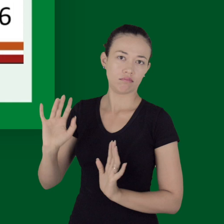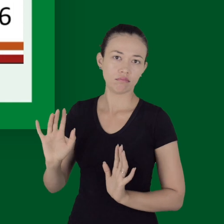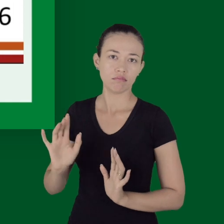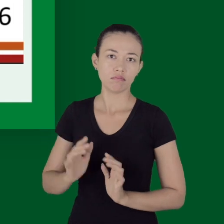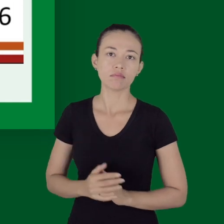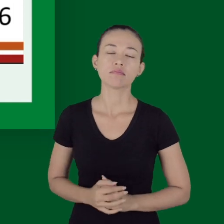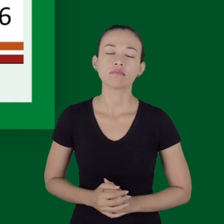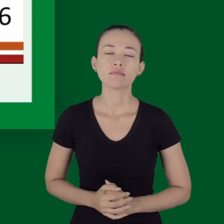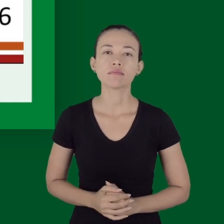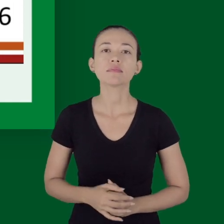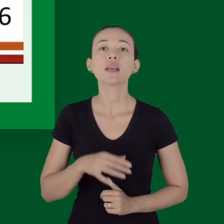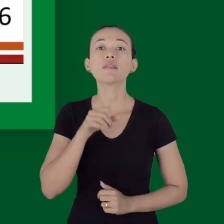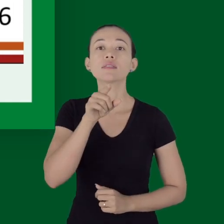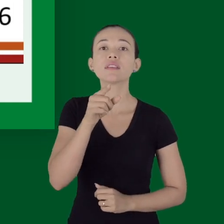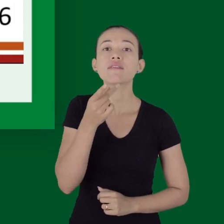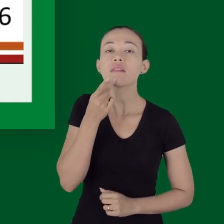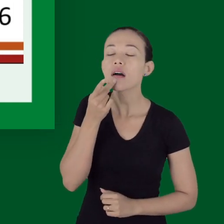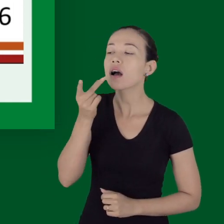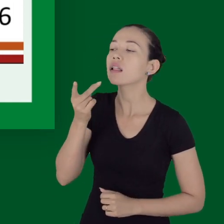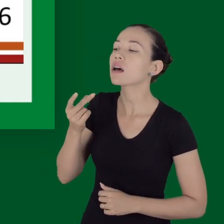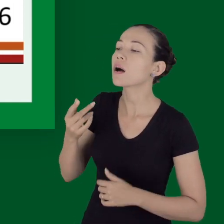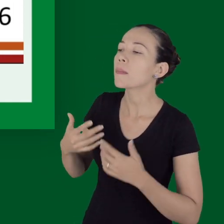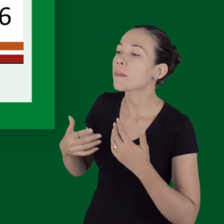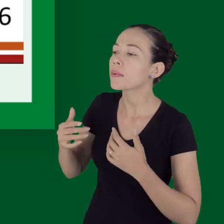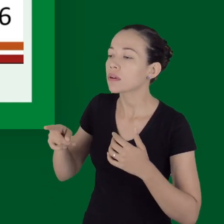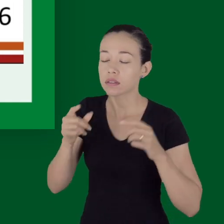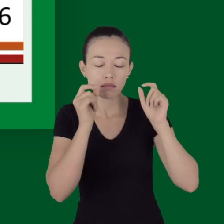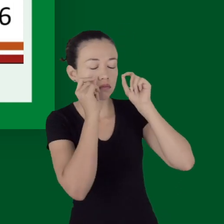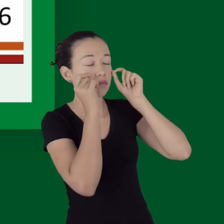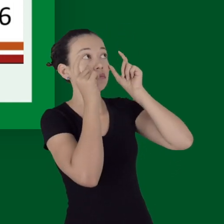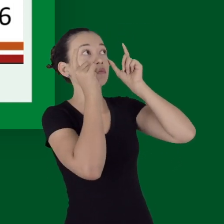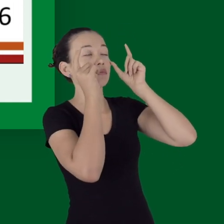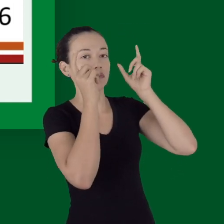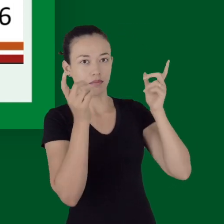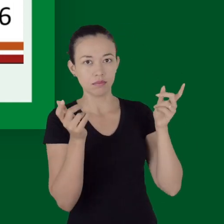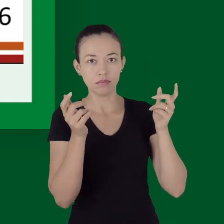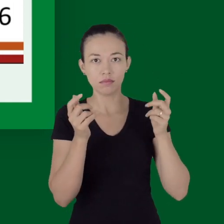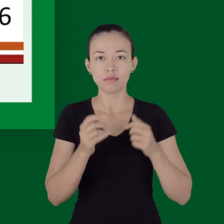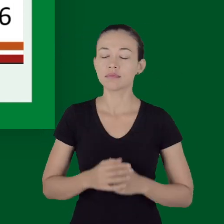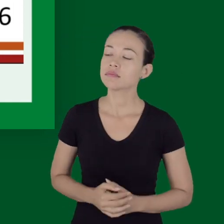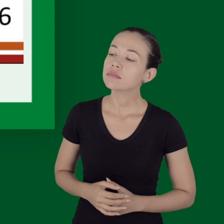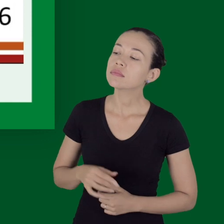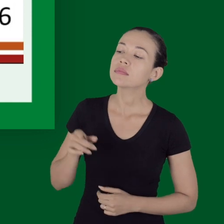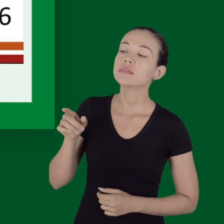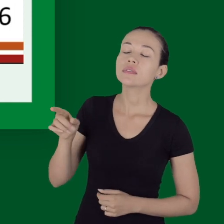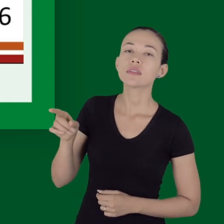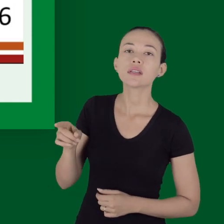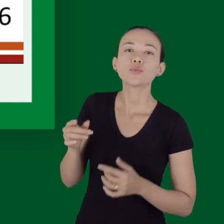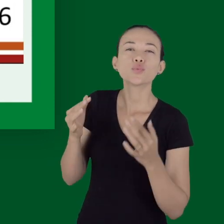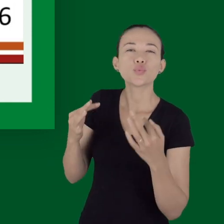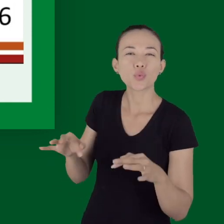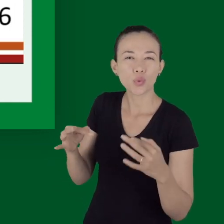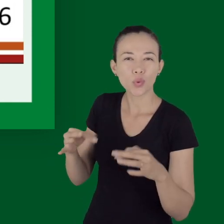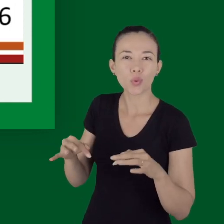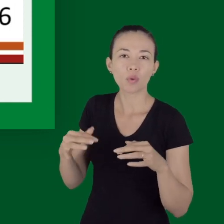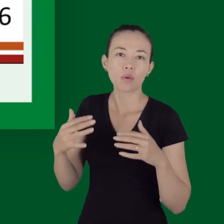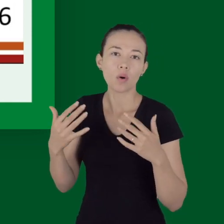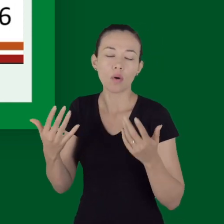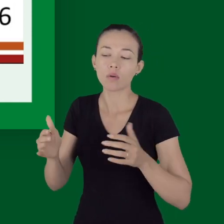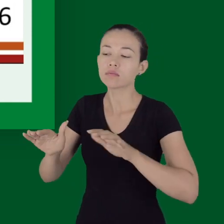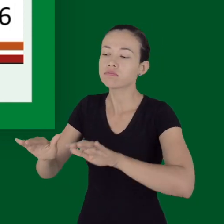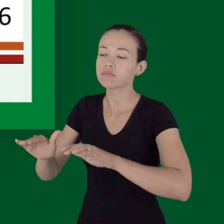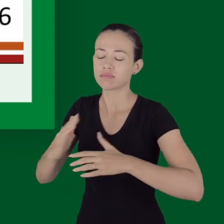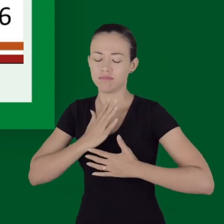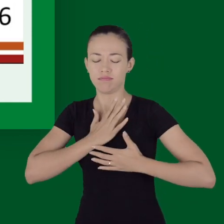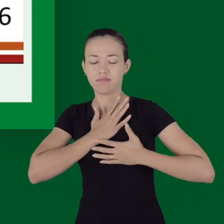chega lá, você fala alguma coisa, ele abre o olho. O 2, a dor, a estímulo de pressão, na verdade, né? A gente fala de pressão. E